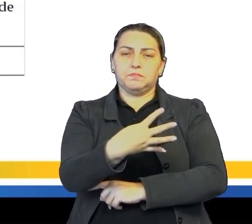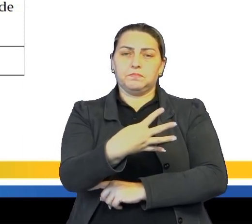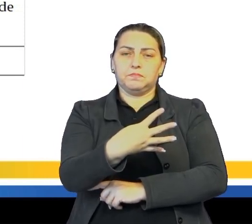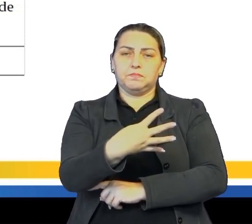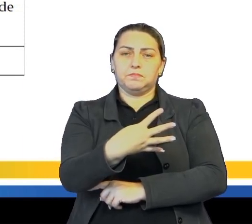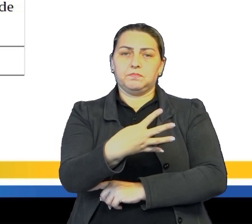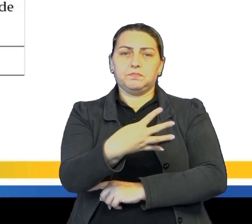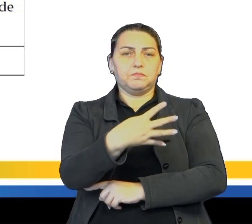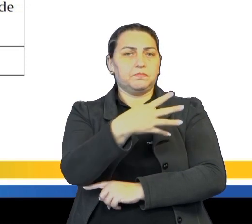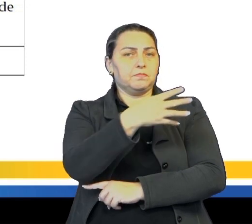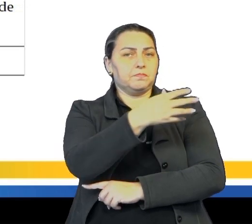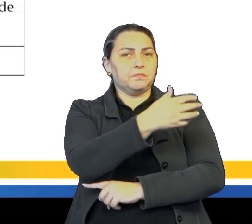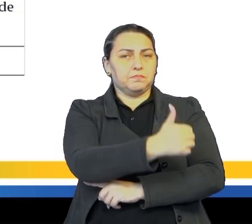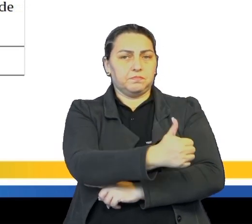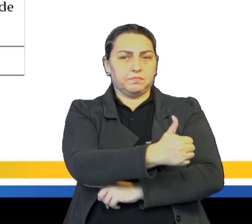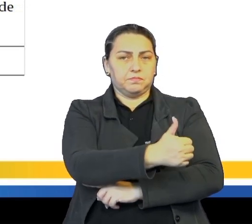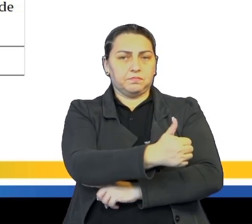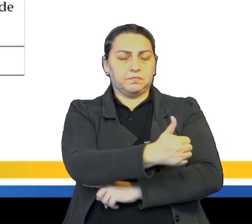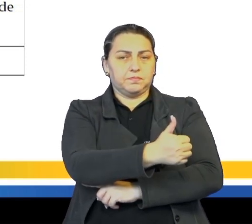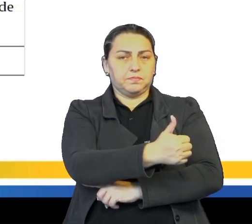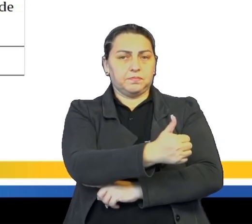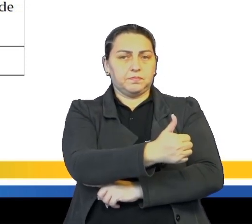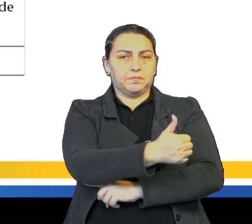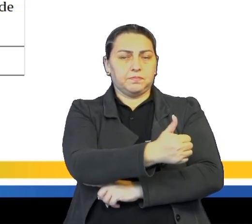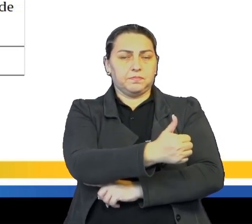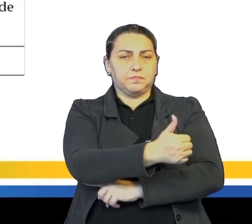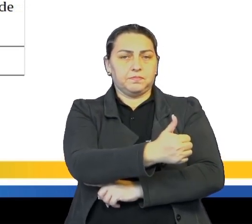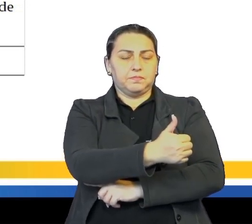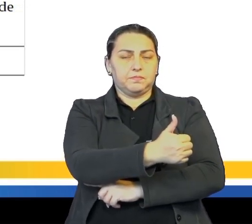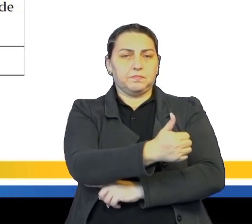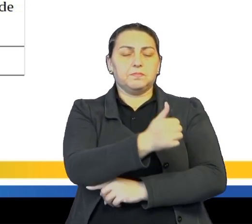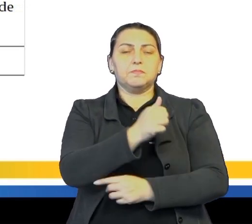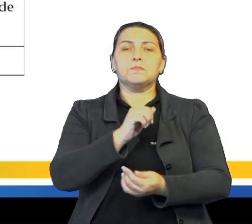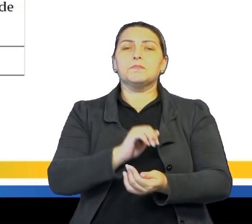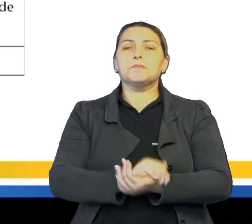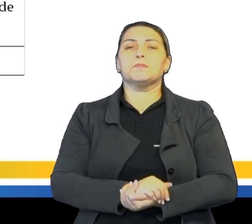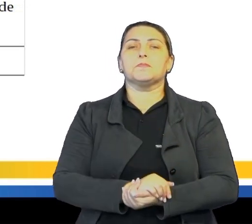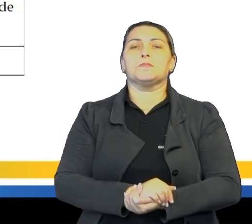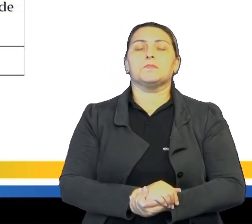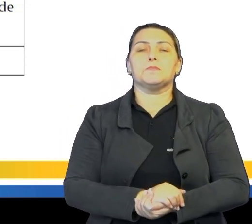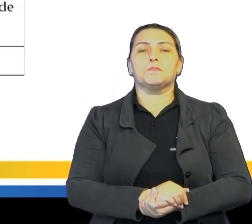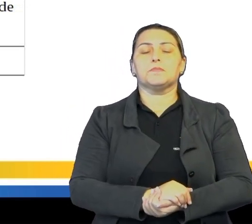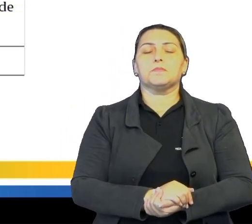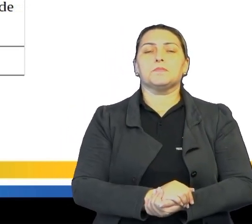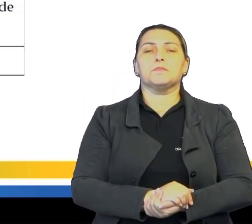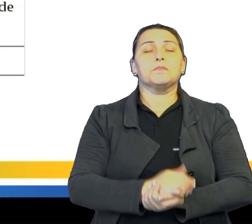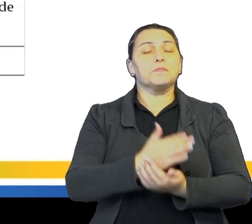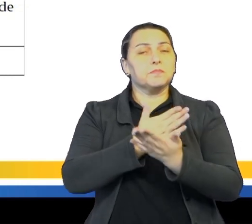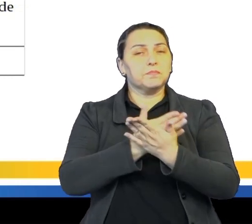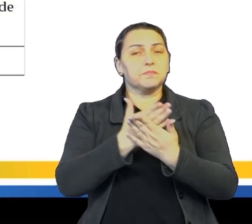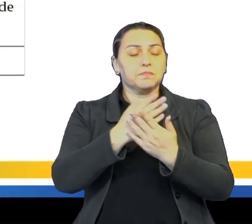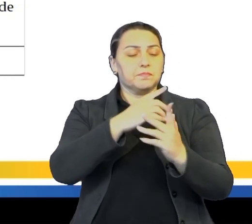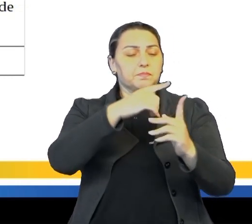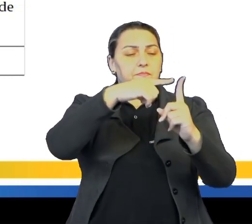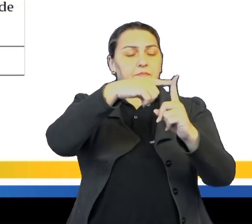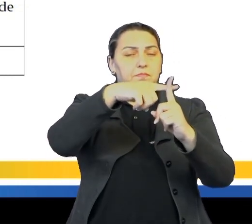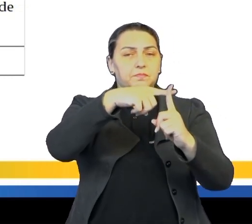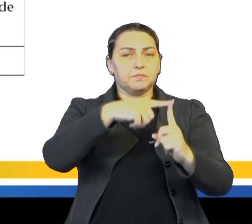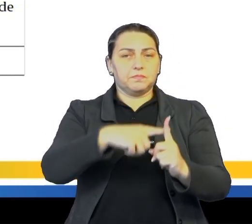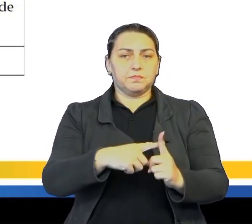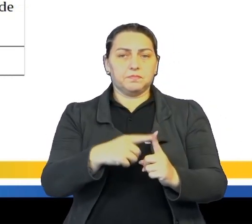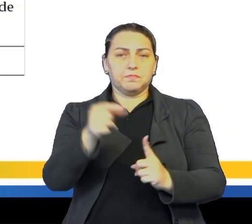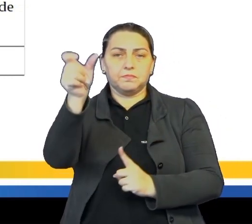4 na casa da centenas e o número 1 na casa da unidade de milhar E aí você começa a somar